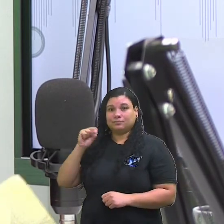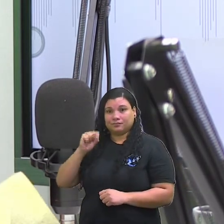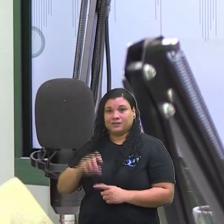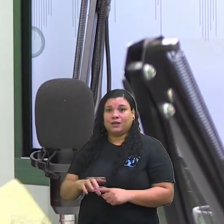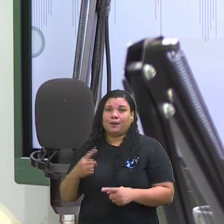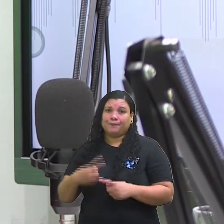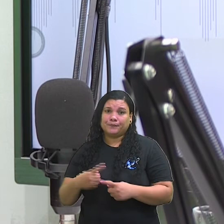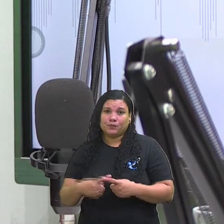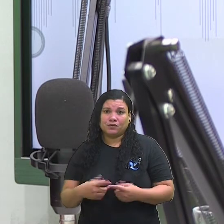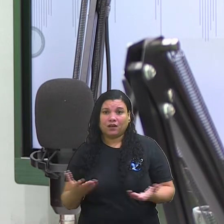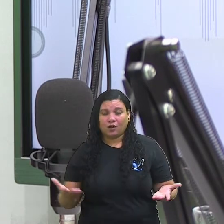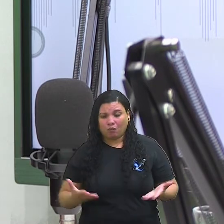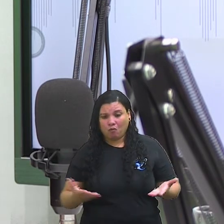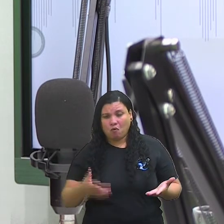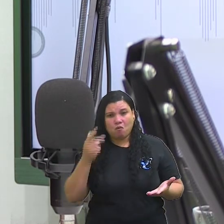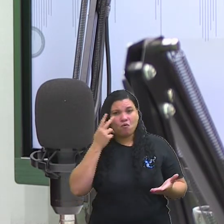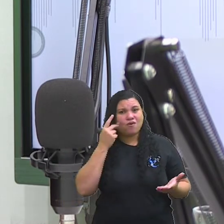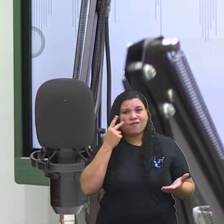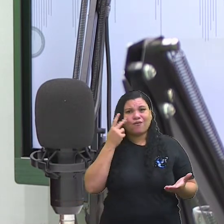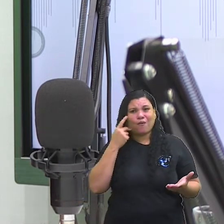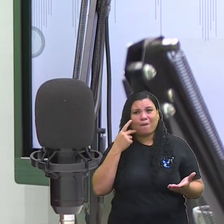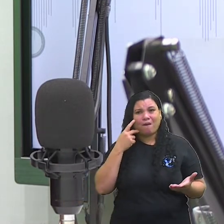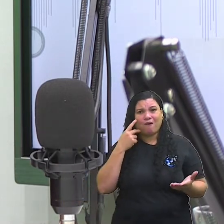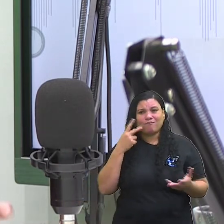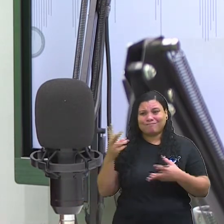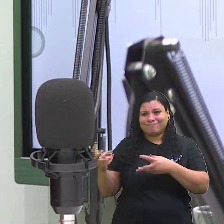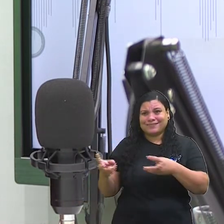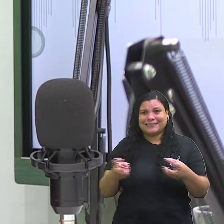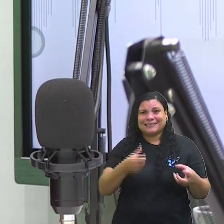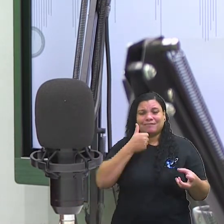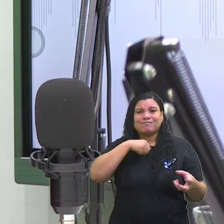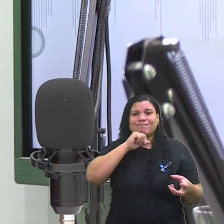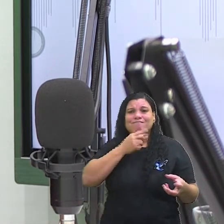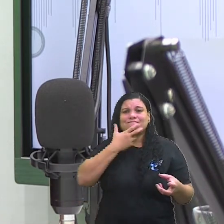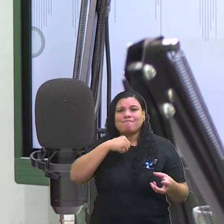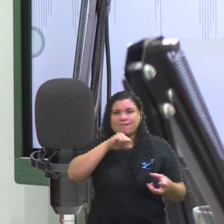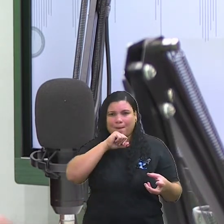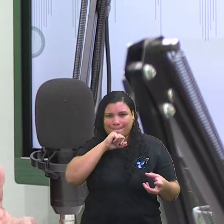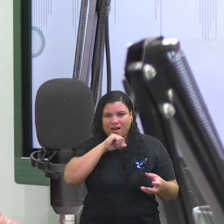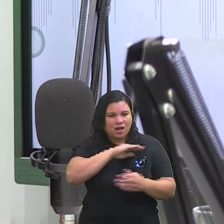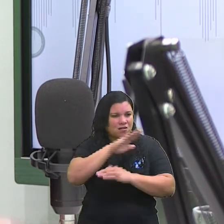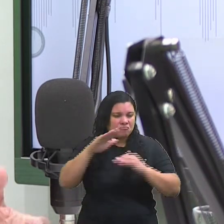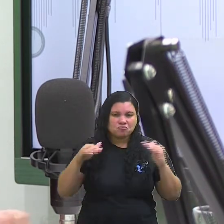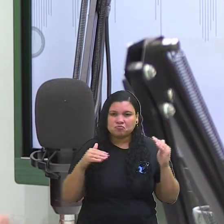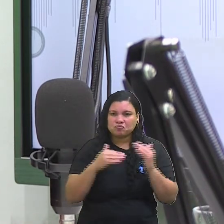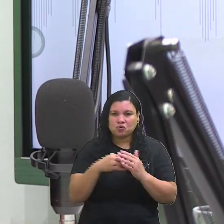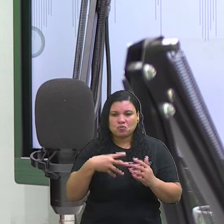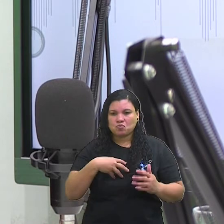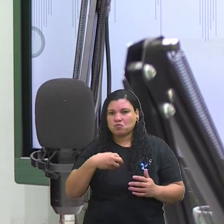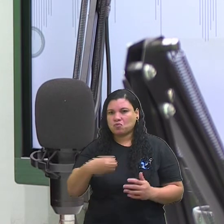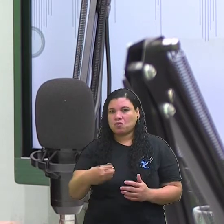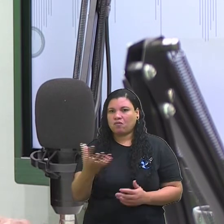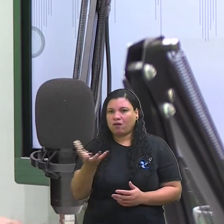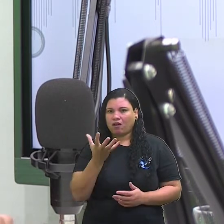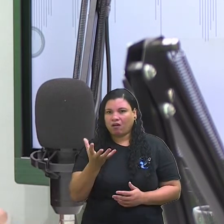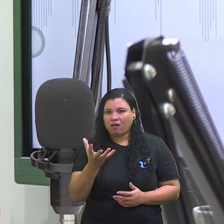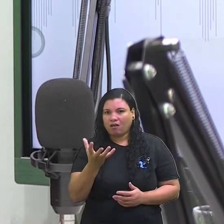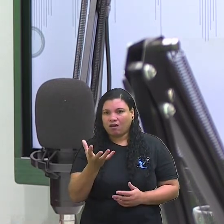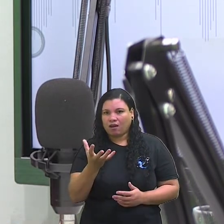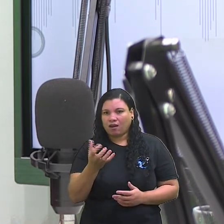coisa, sim. Pede outra coisa, sim. E aí, isso está contribuindo para que este filho possa se destruir.